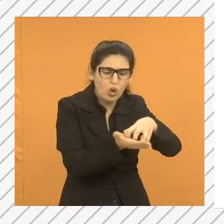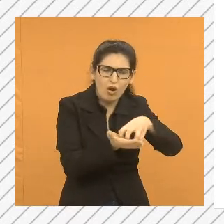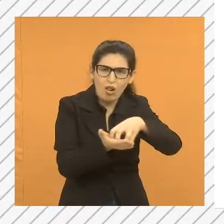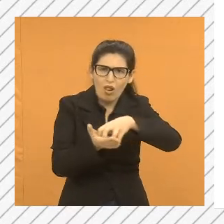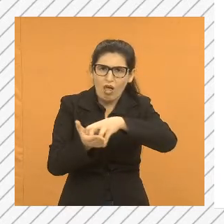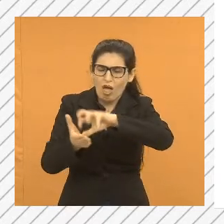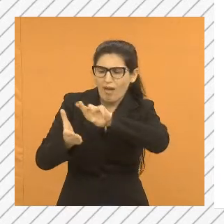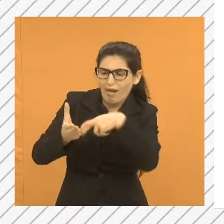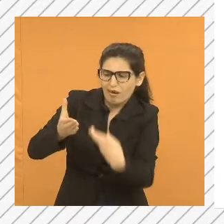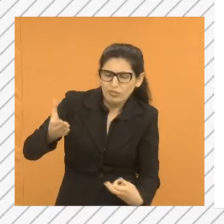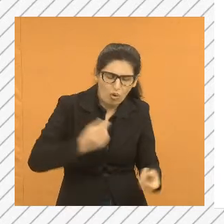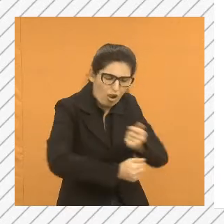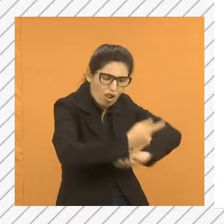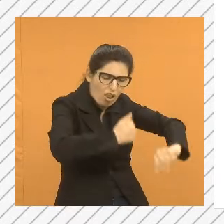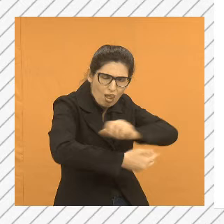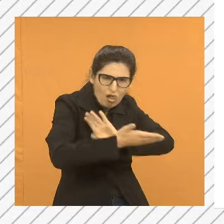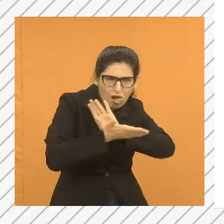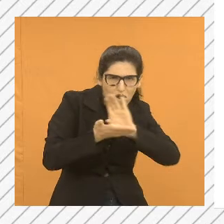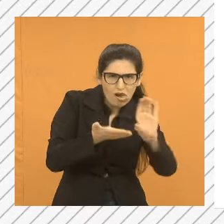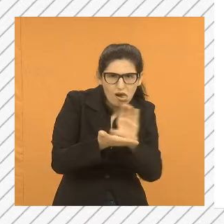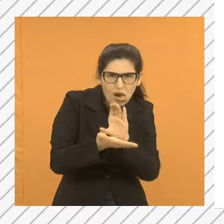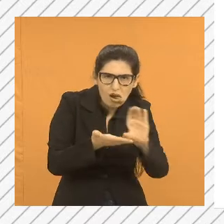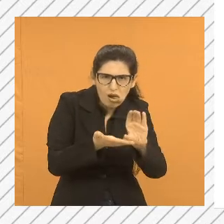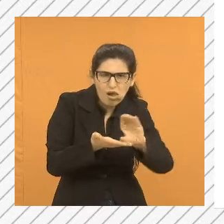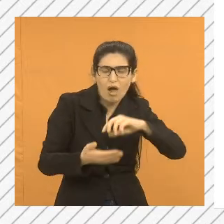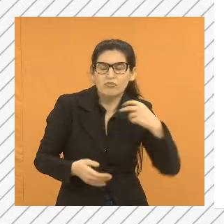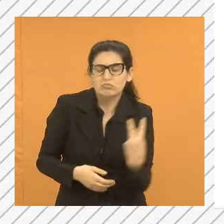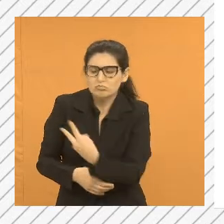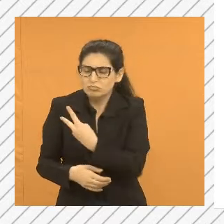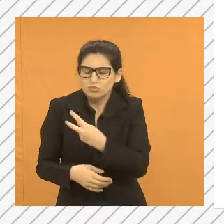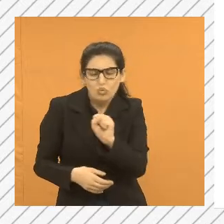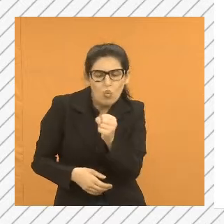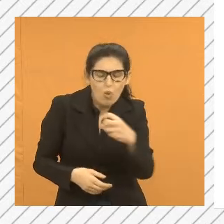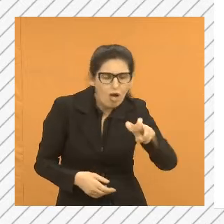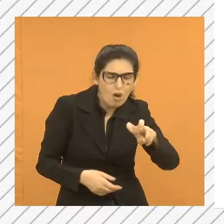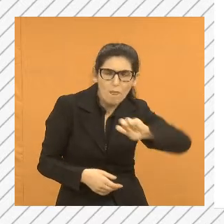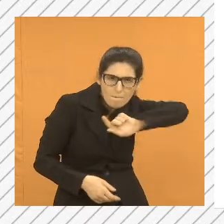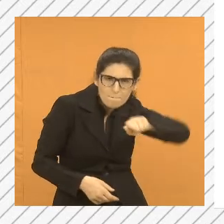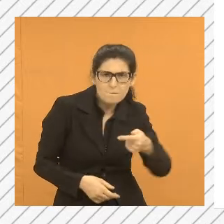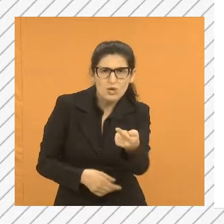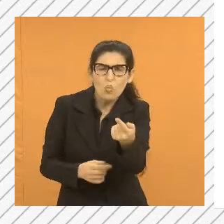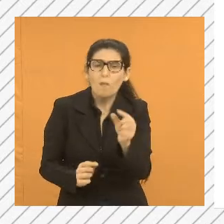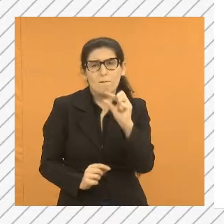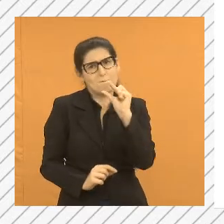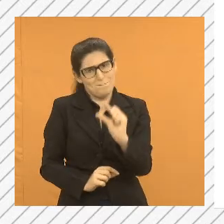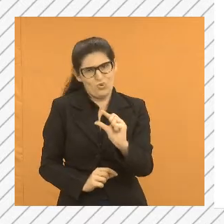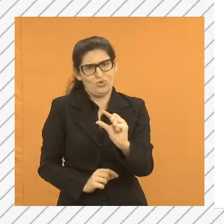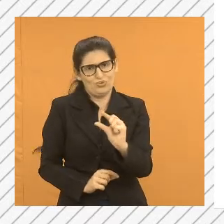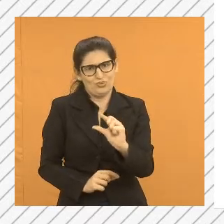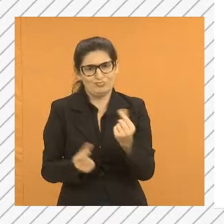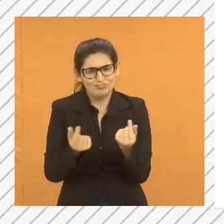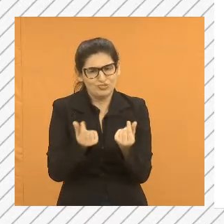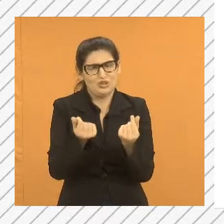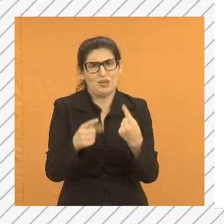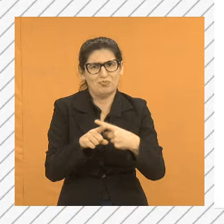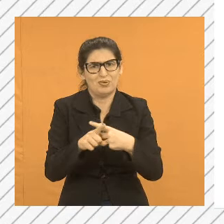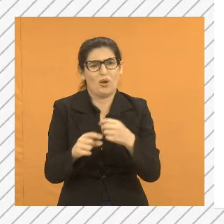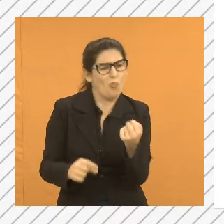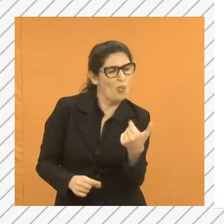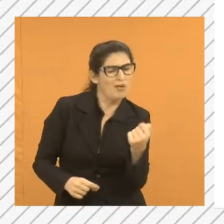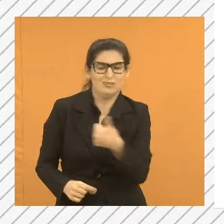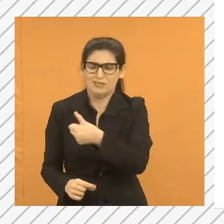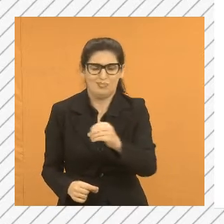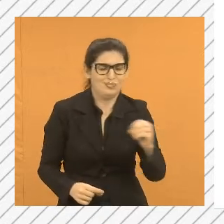nós trabalhamos aí com esse recurso vinculado, 285 mil, muito pouco, porque quase 100% da